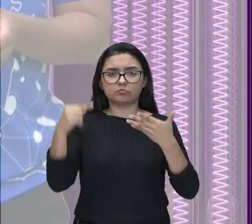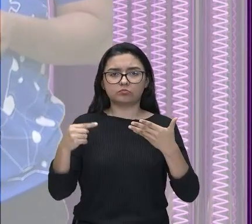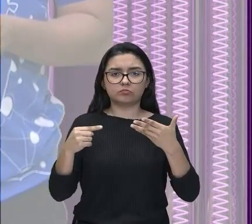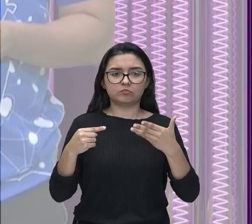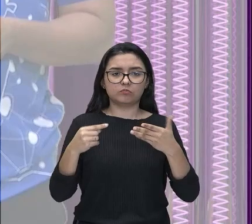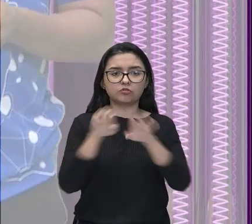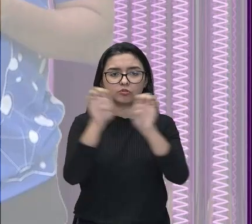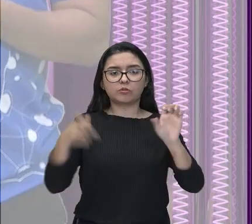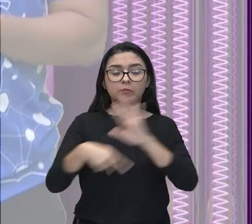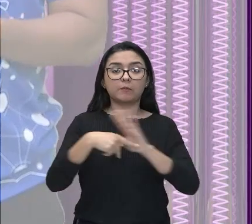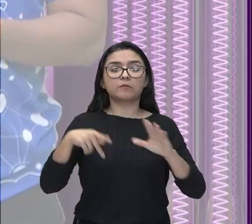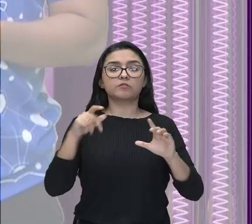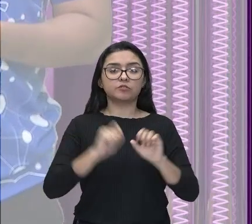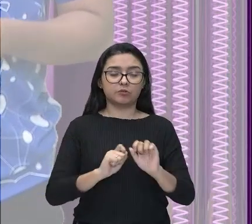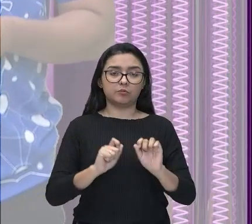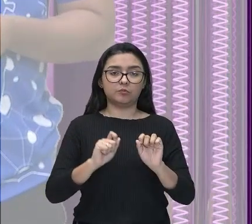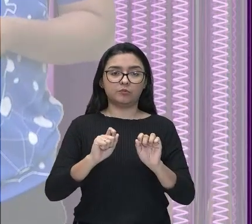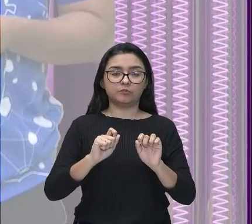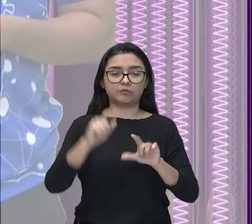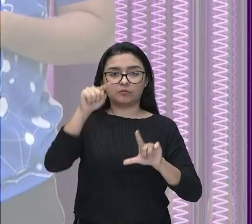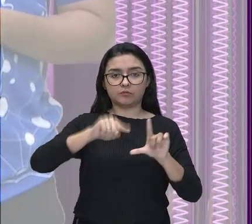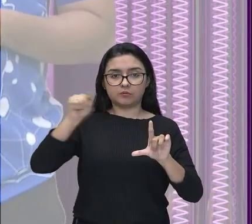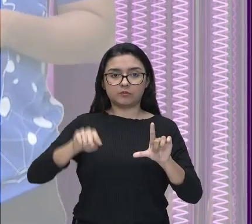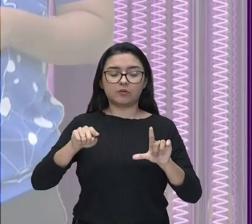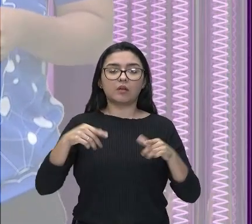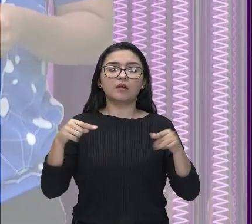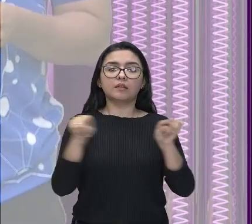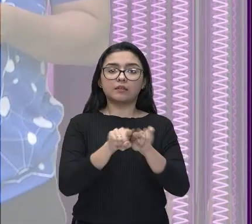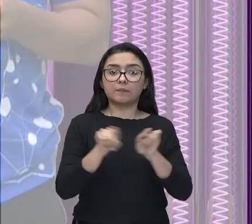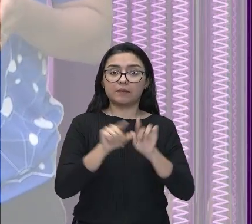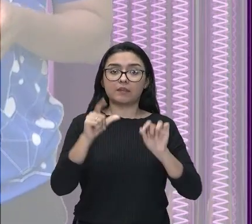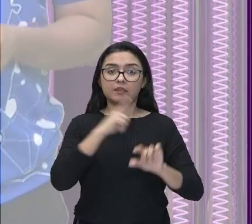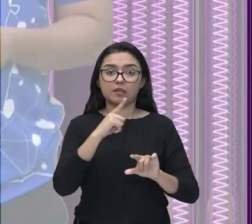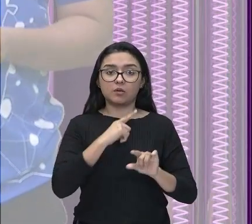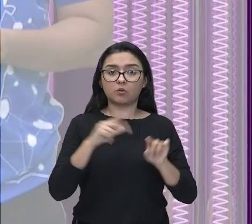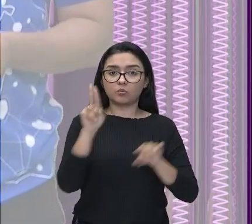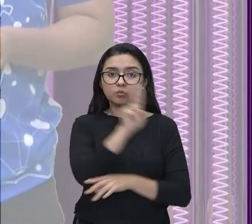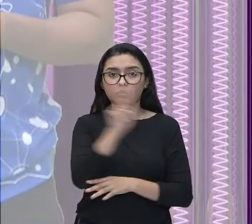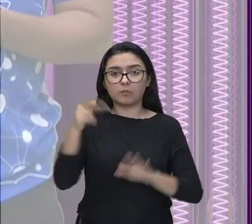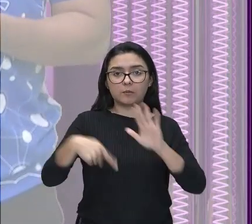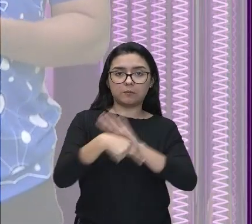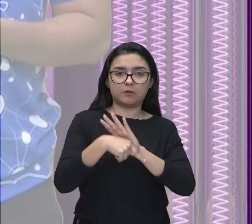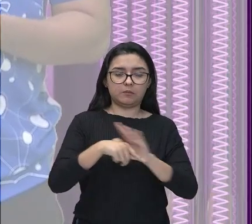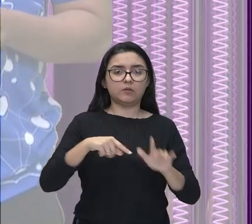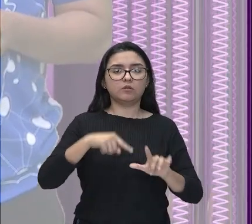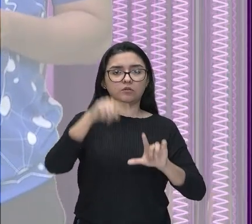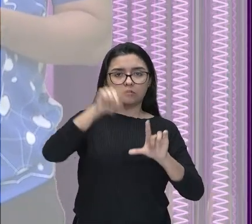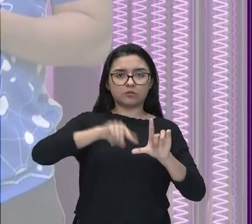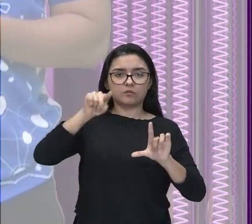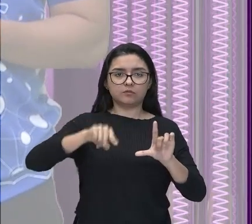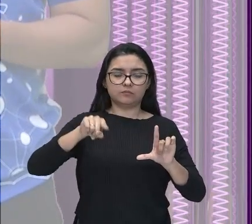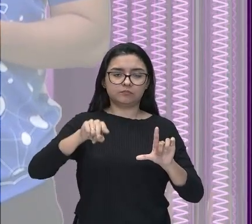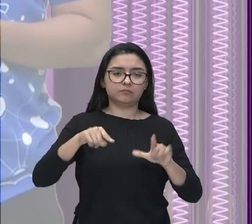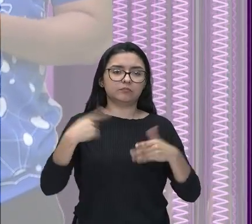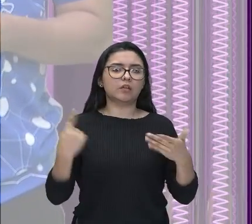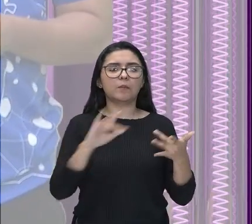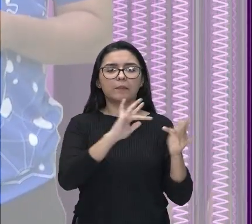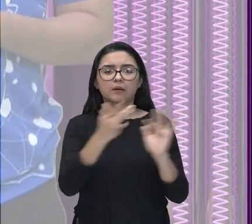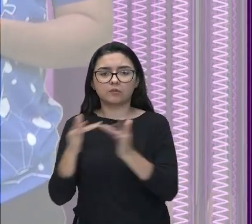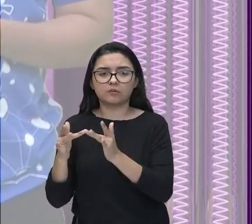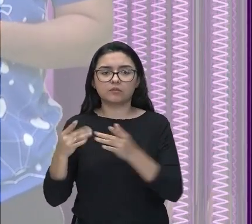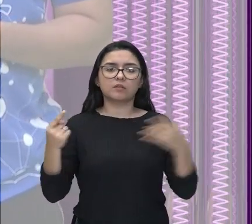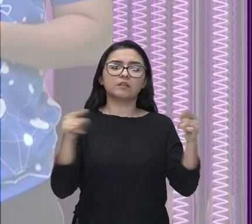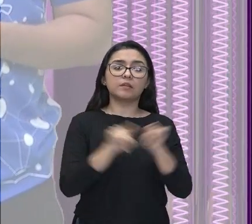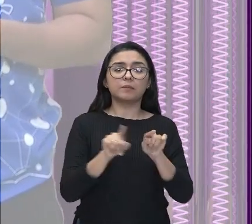O título é o nome, geralmente apresentado em cima do gráfico, que serve para contextualizar e